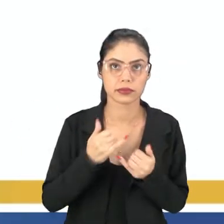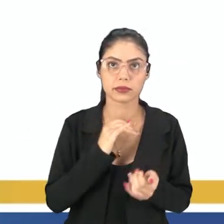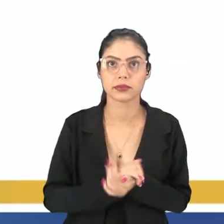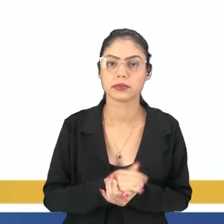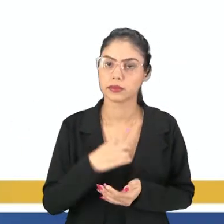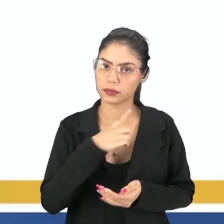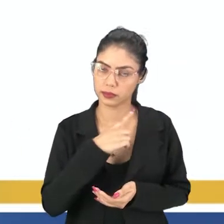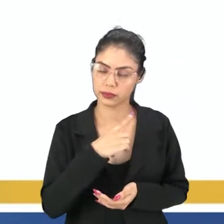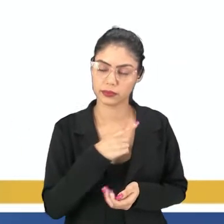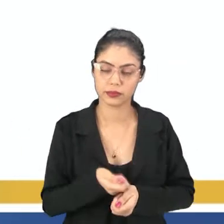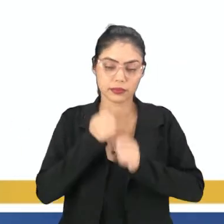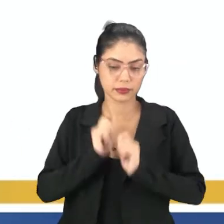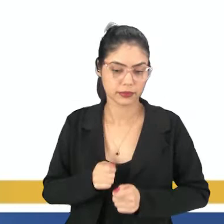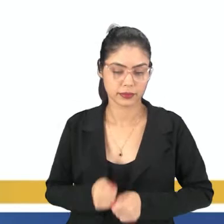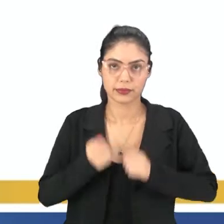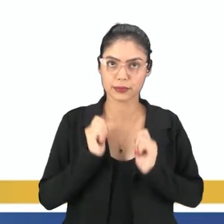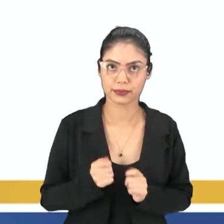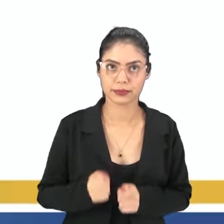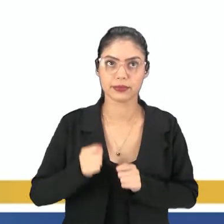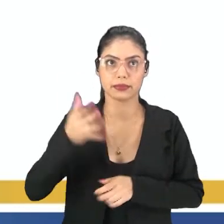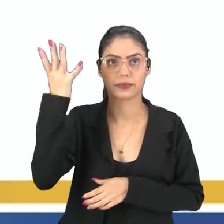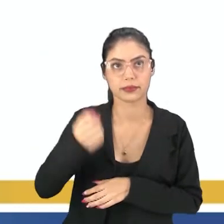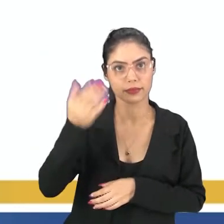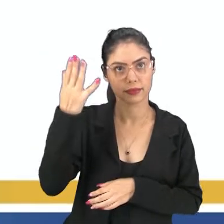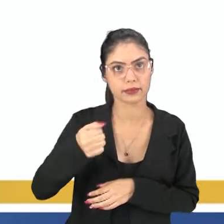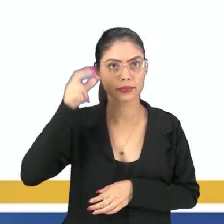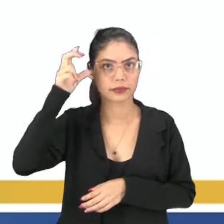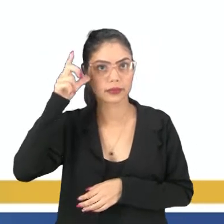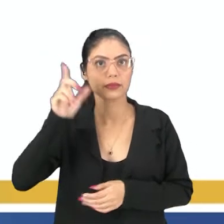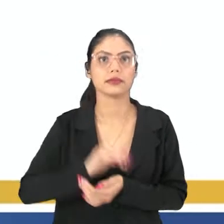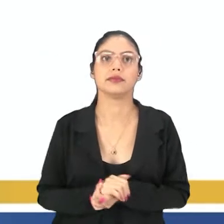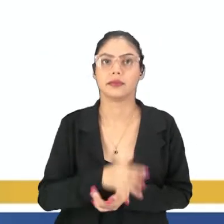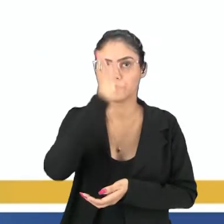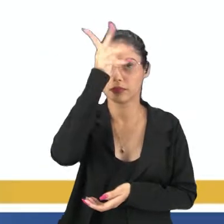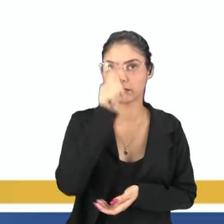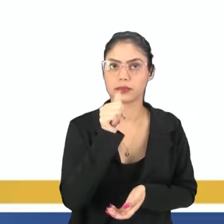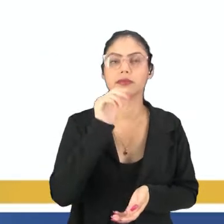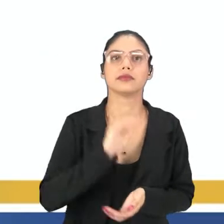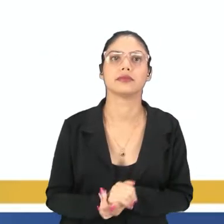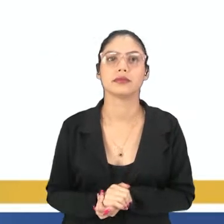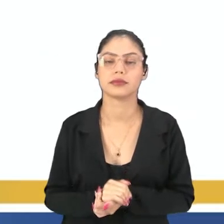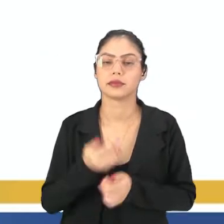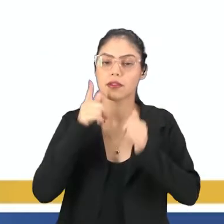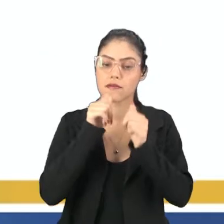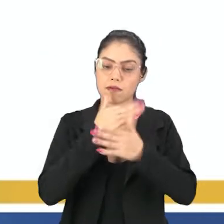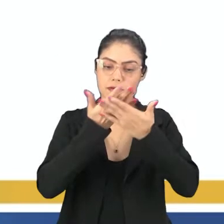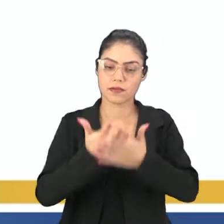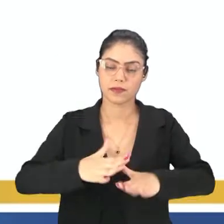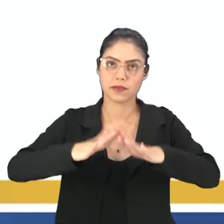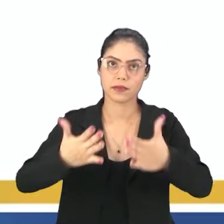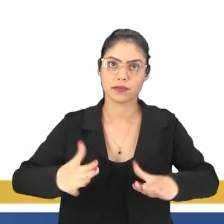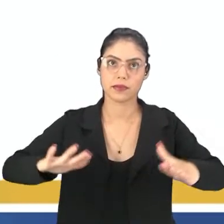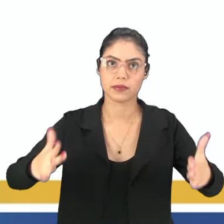de brinquedos. Havia os cavalos, as vacas, as galinhas, os